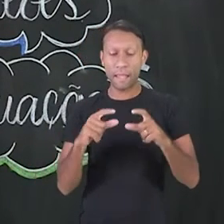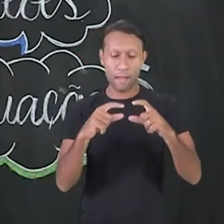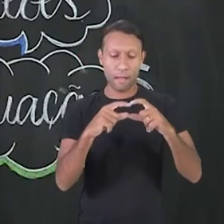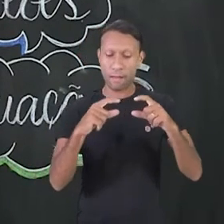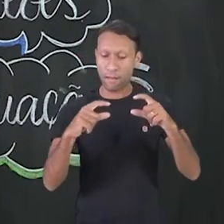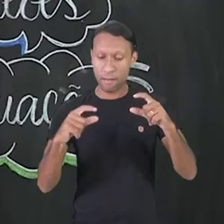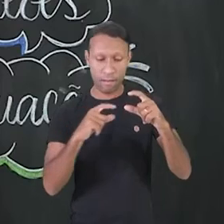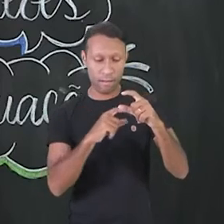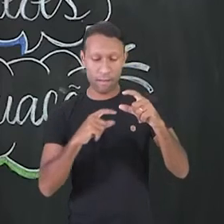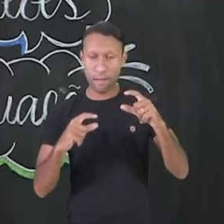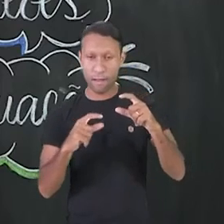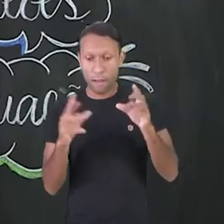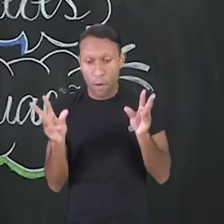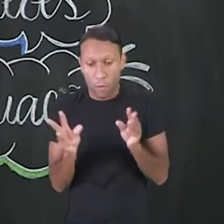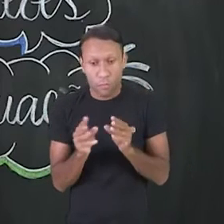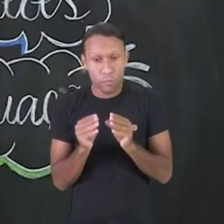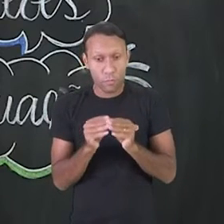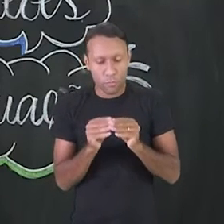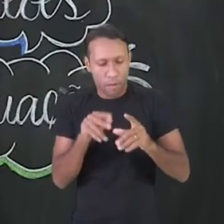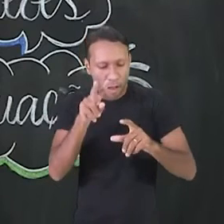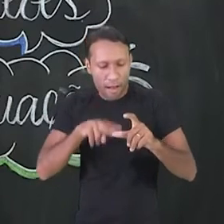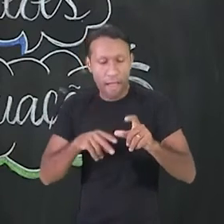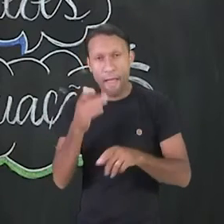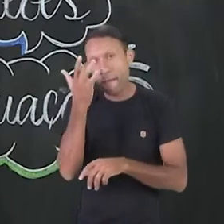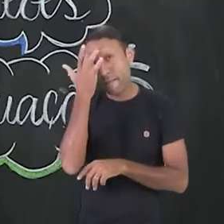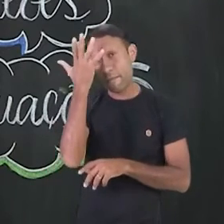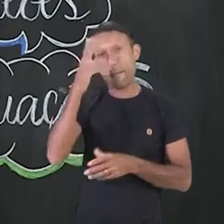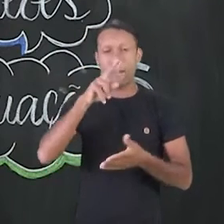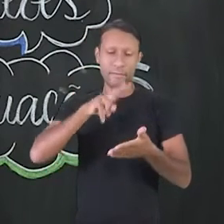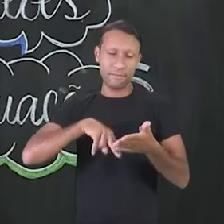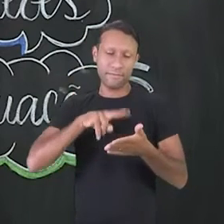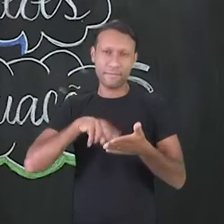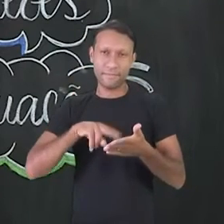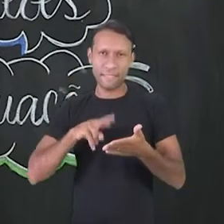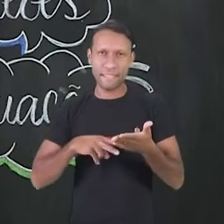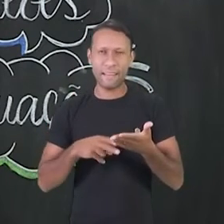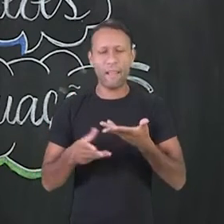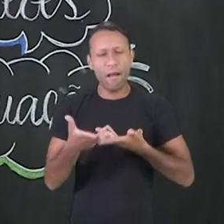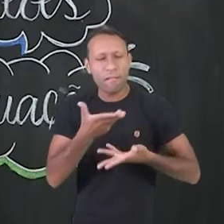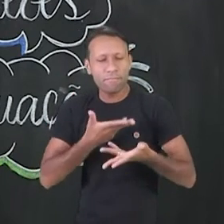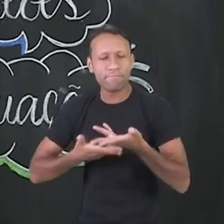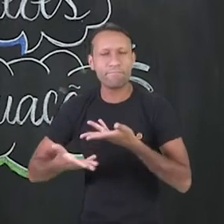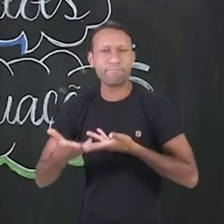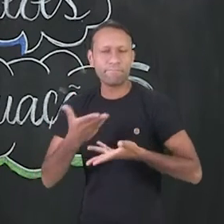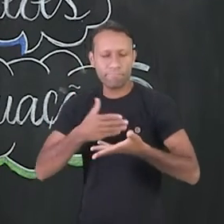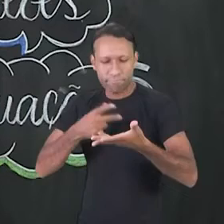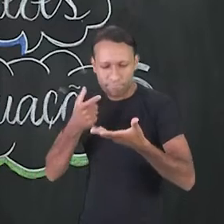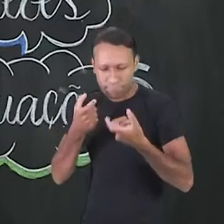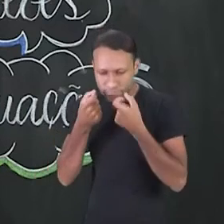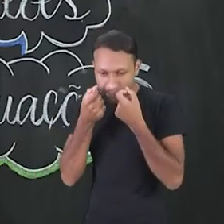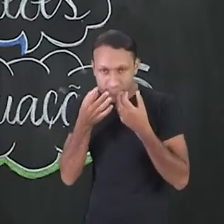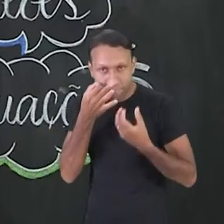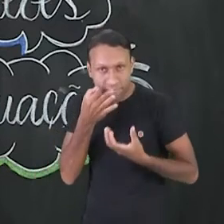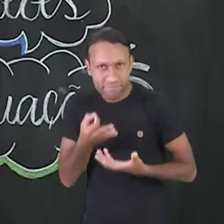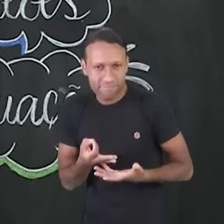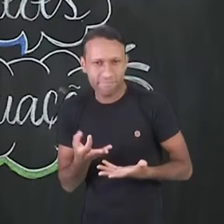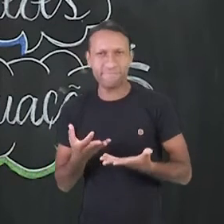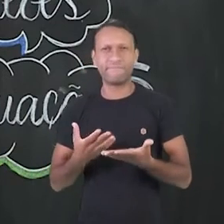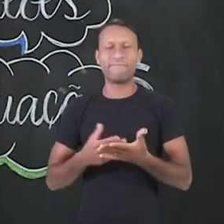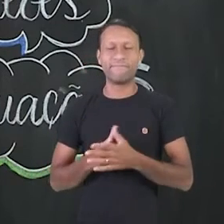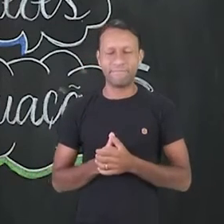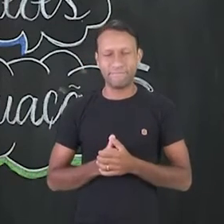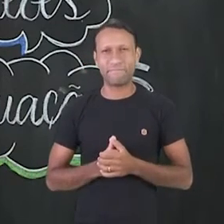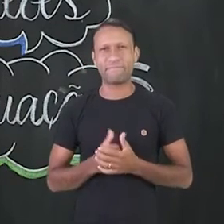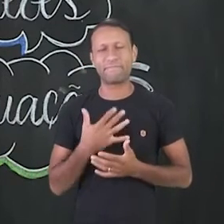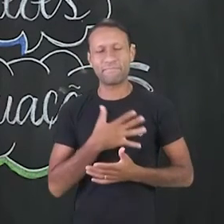espacial e temporal, ou seja, elas ocupam poucas páginas, elas são histórias curtas que envolvem o leitor desde a mais tenra idade e transformam a leitura